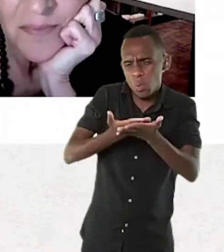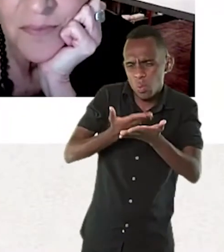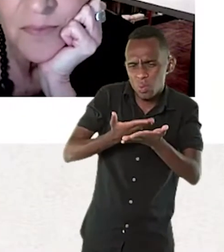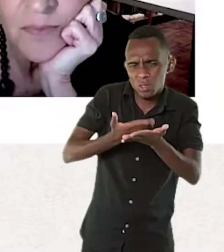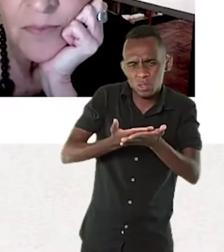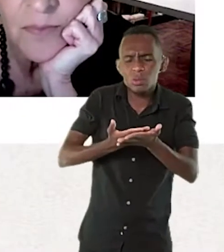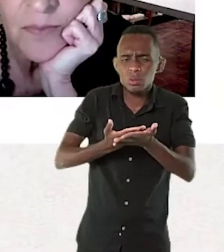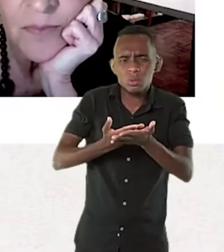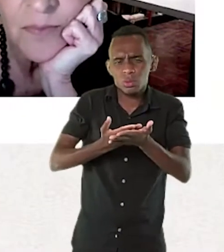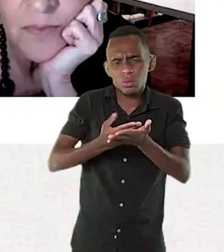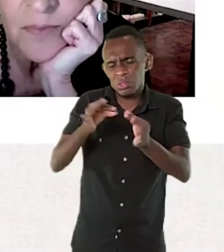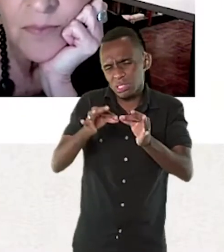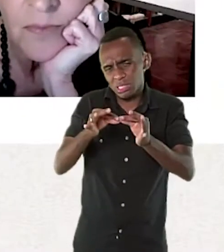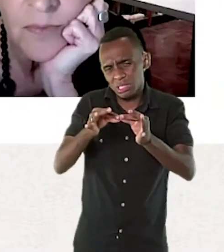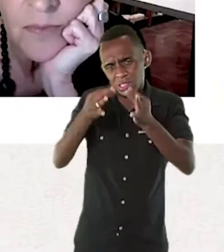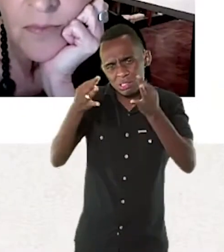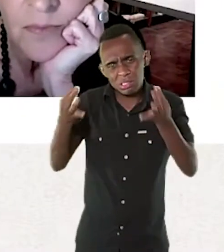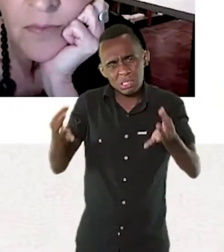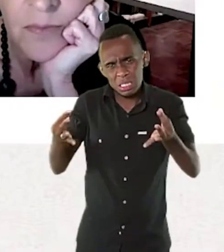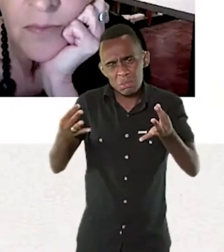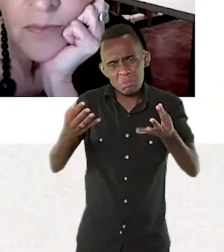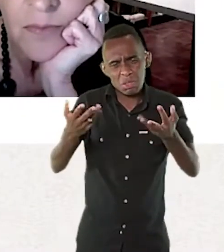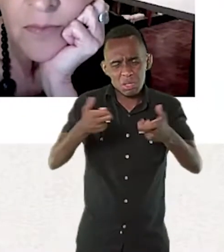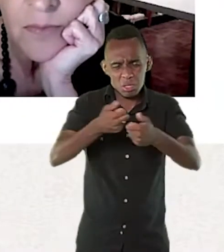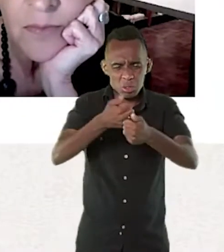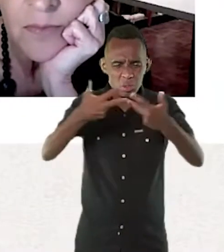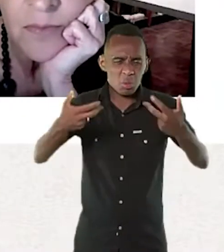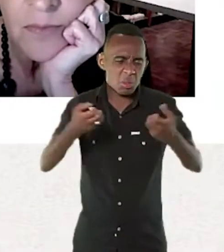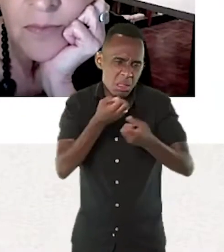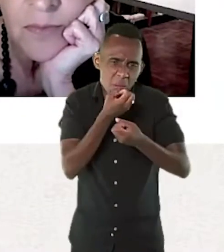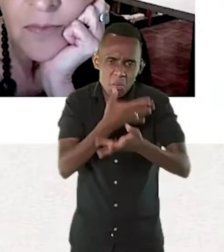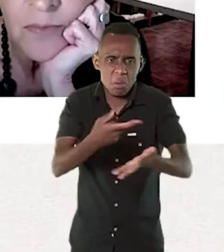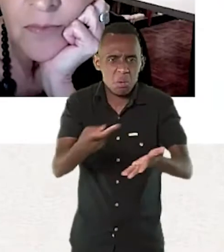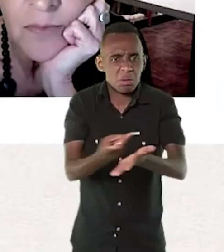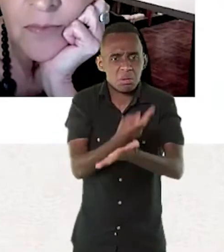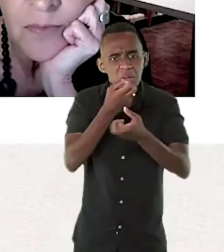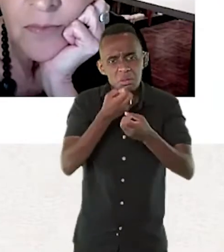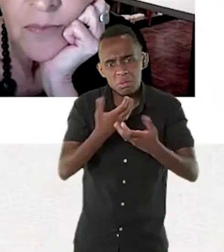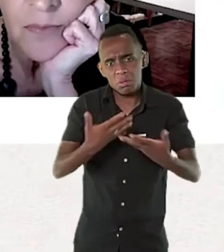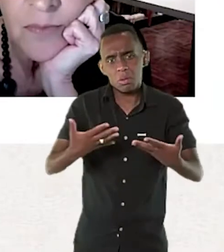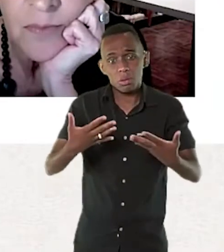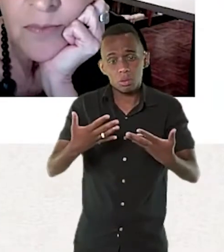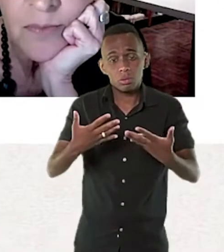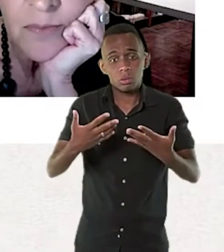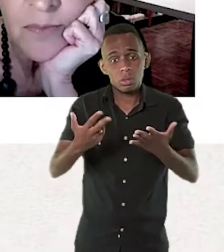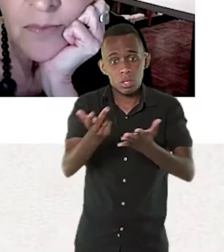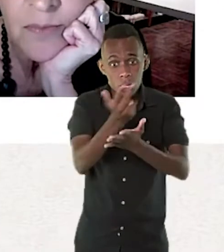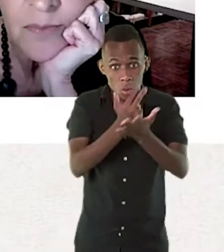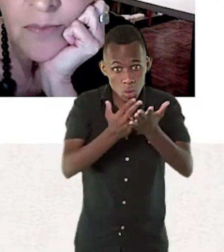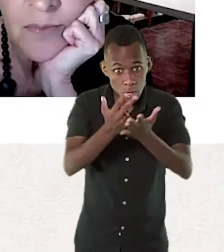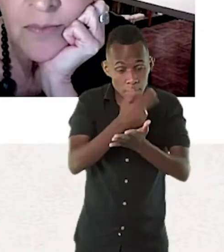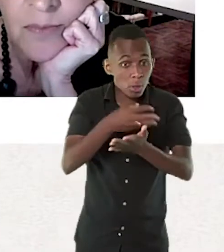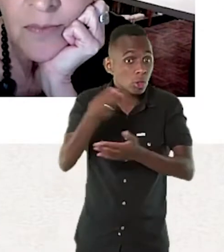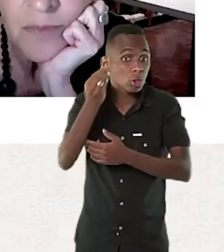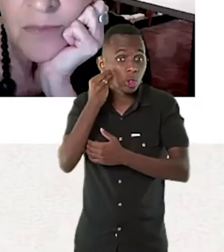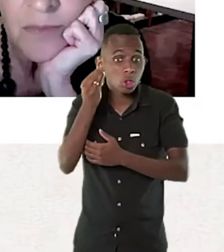pelas amenidades ou o entretenimento que as imagens tentam